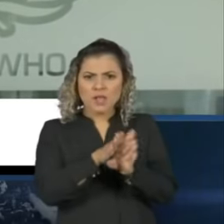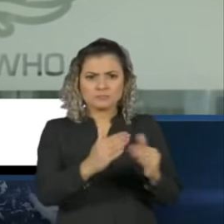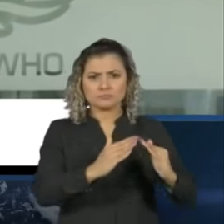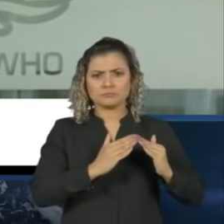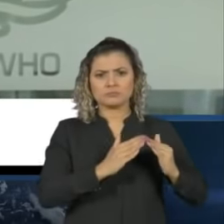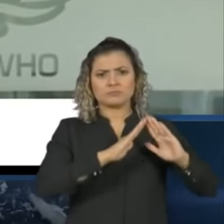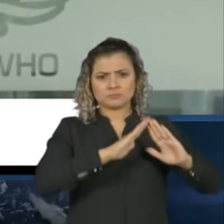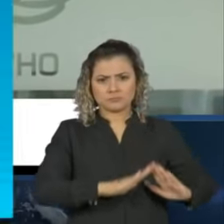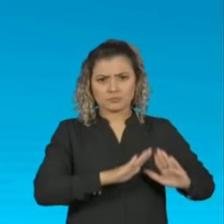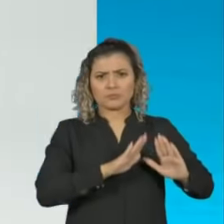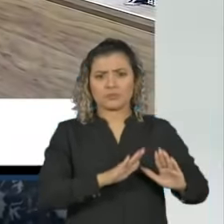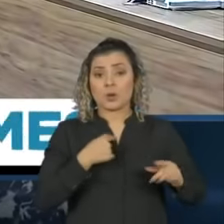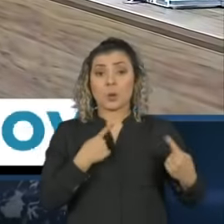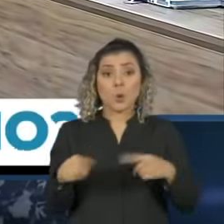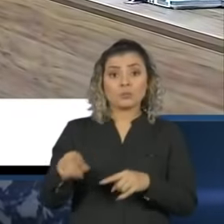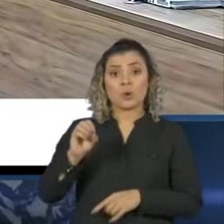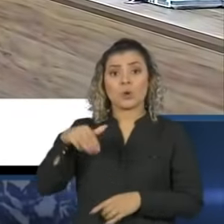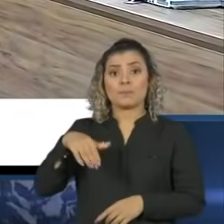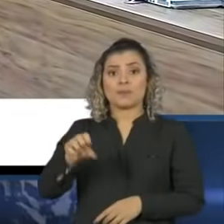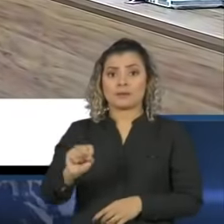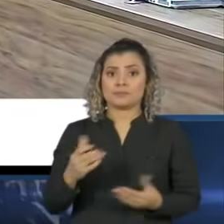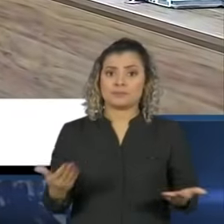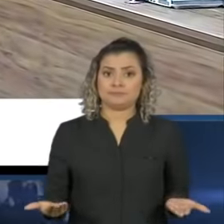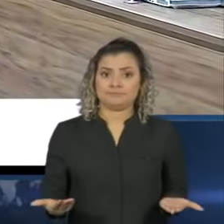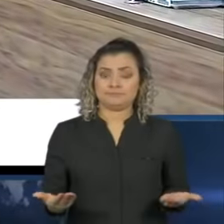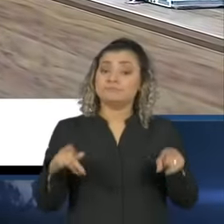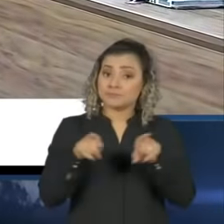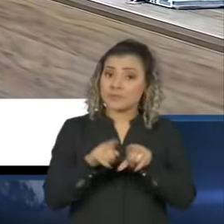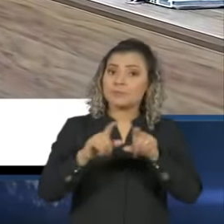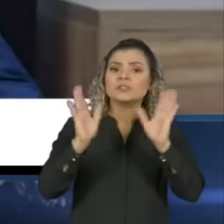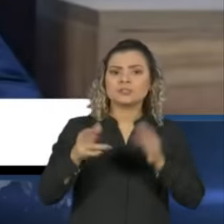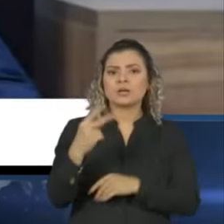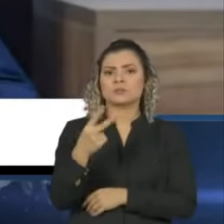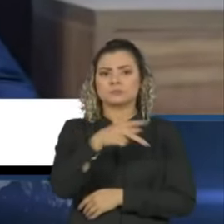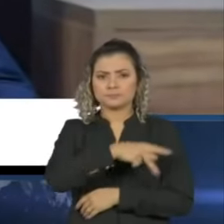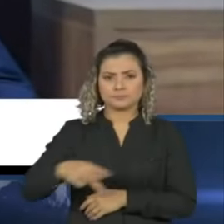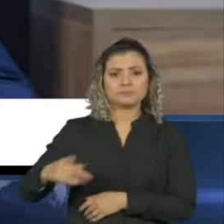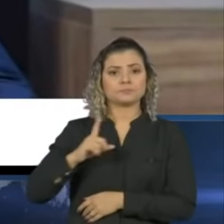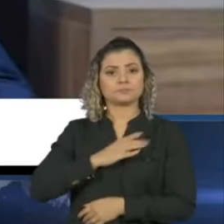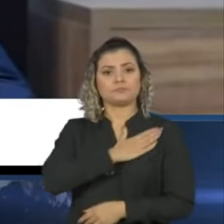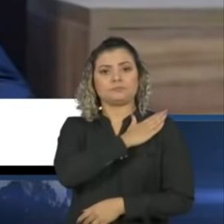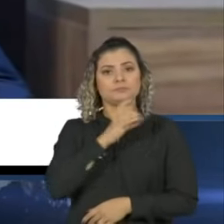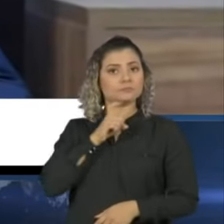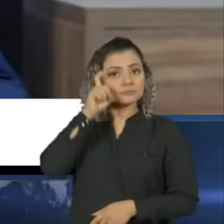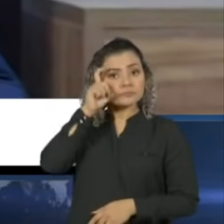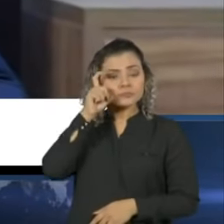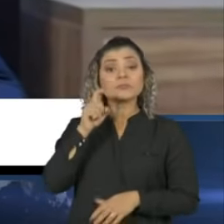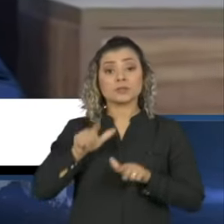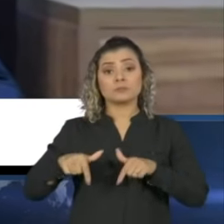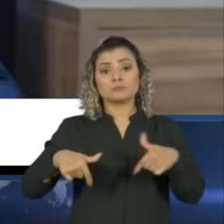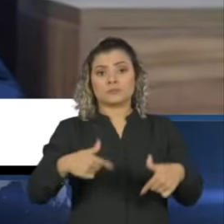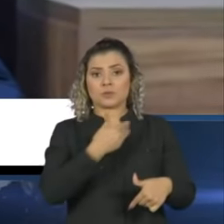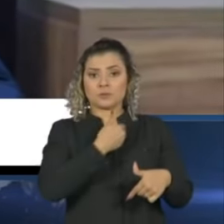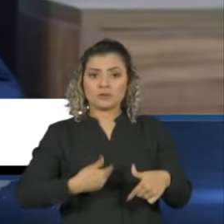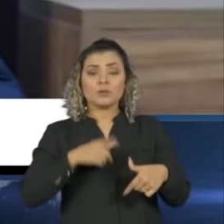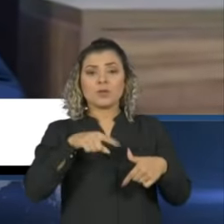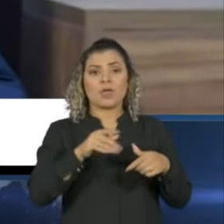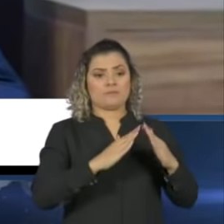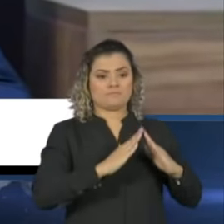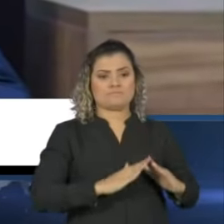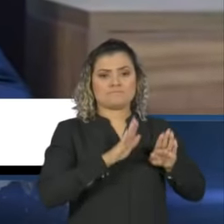quarentena da OMS. Na contramão, vice-presidente da República diz que posição do governo é de defesa do